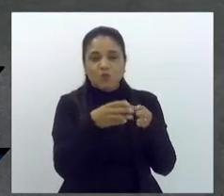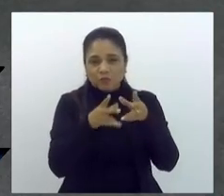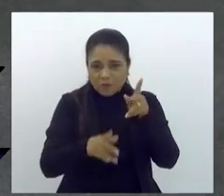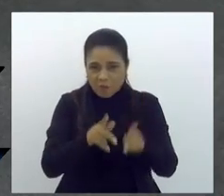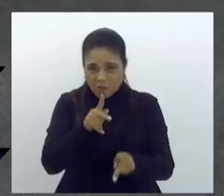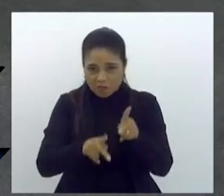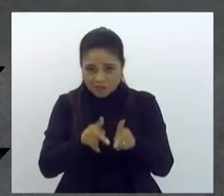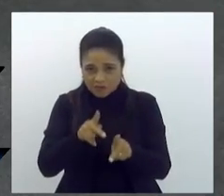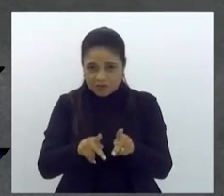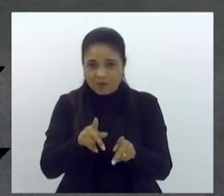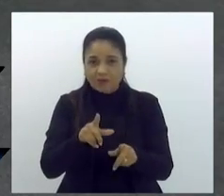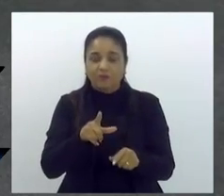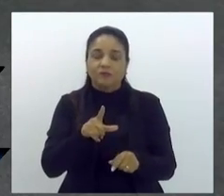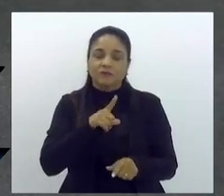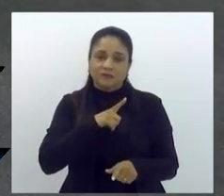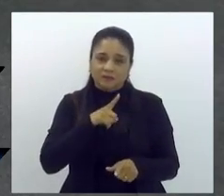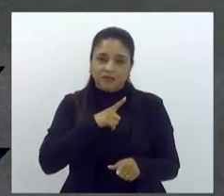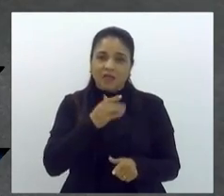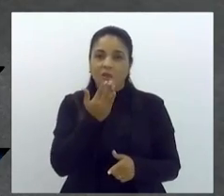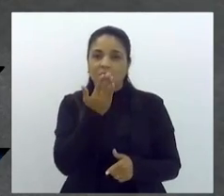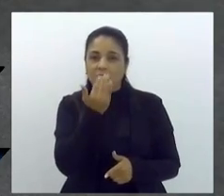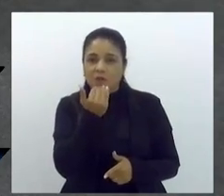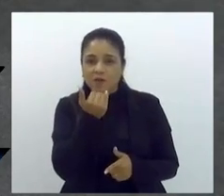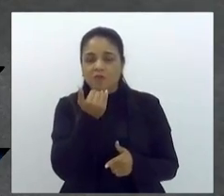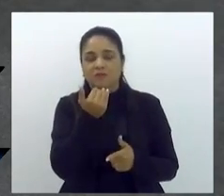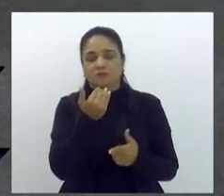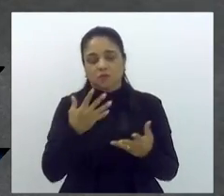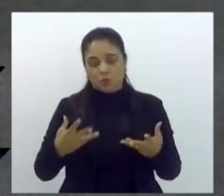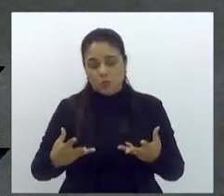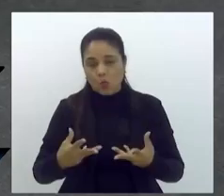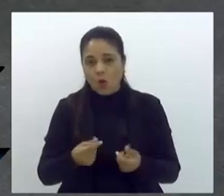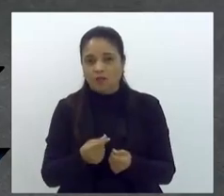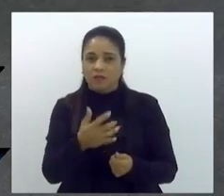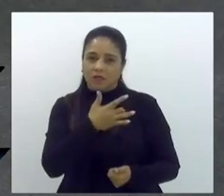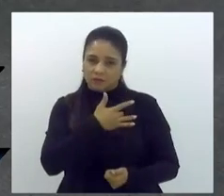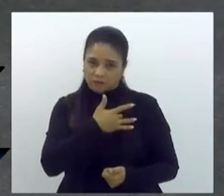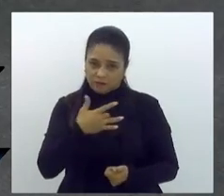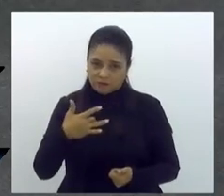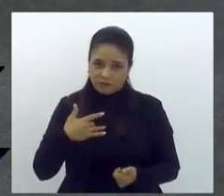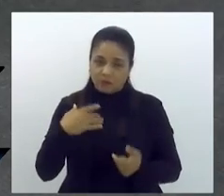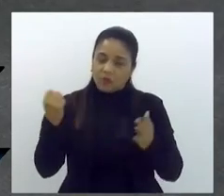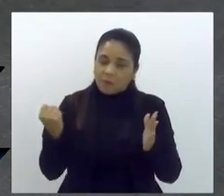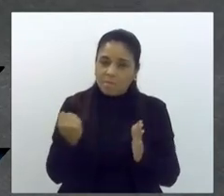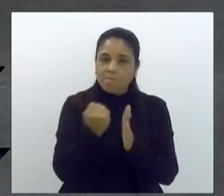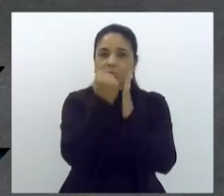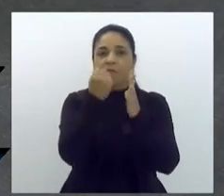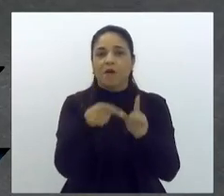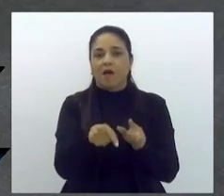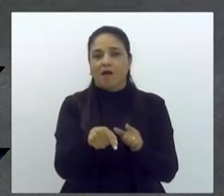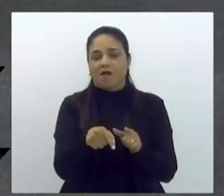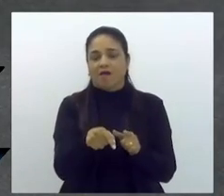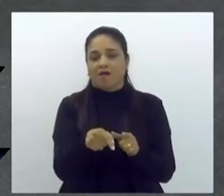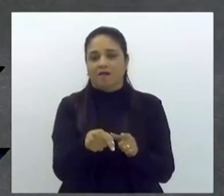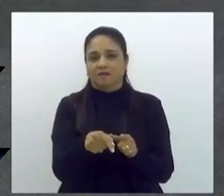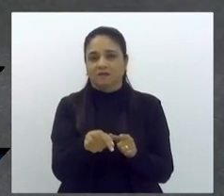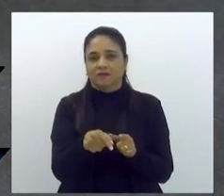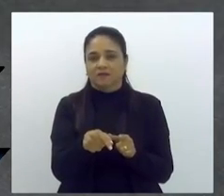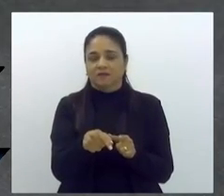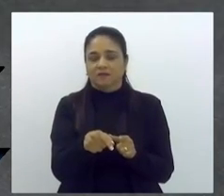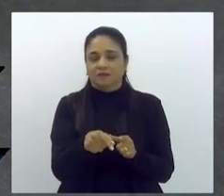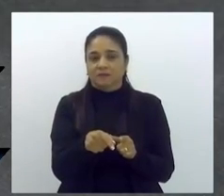população tenha faça jus a Alimentação adequada e saudável que impacta também é no